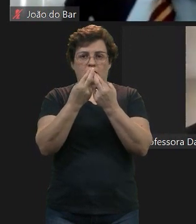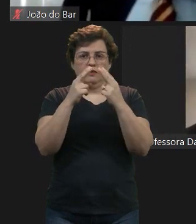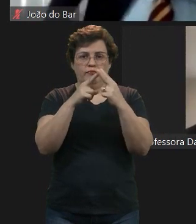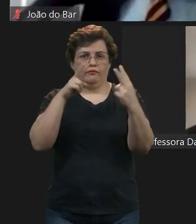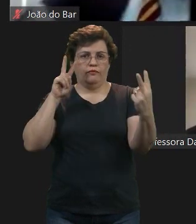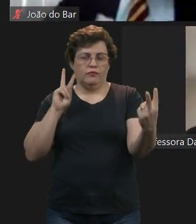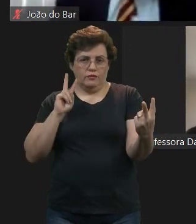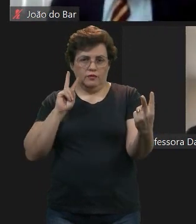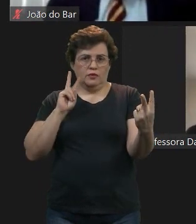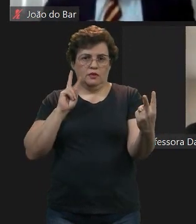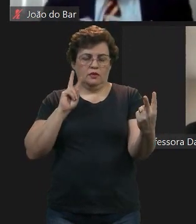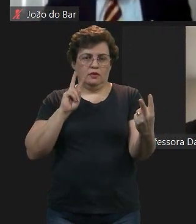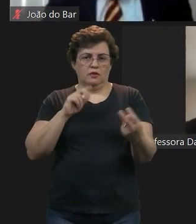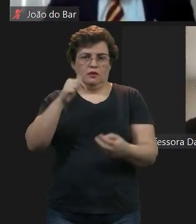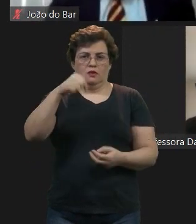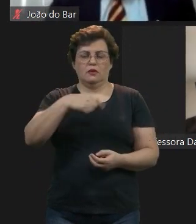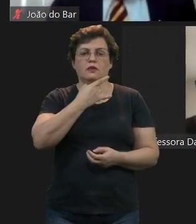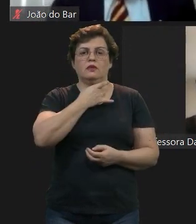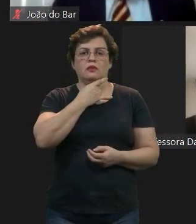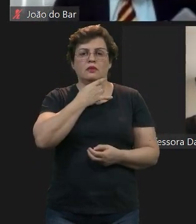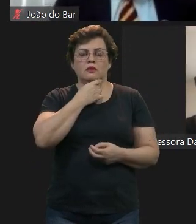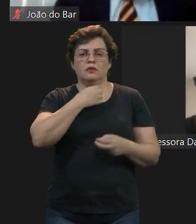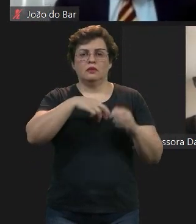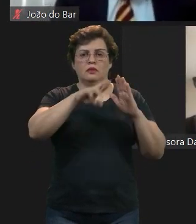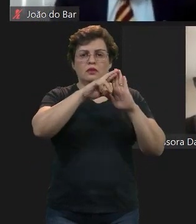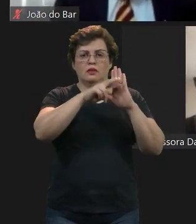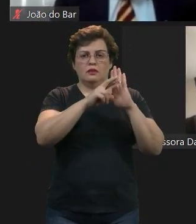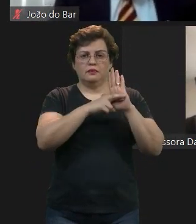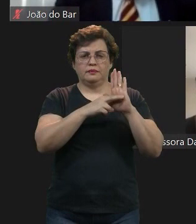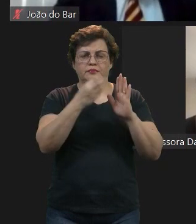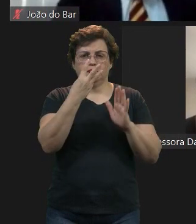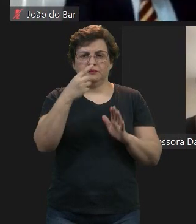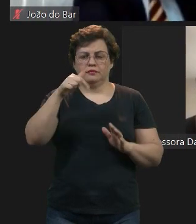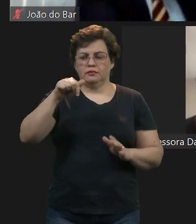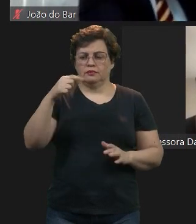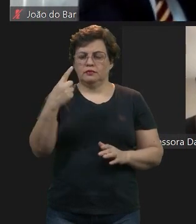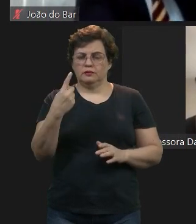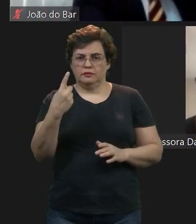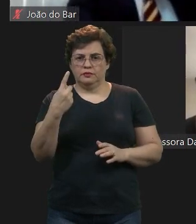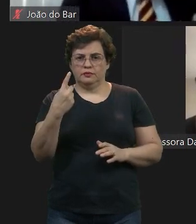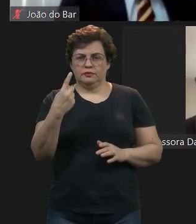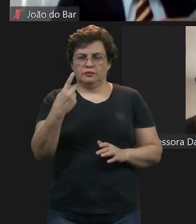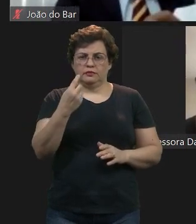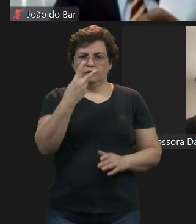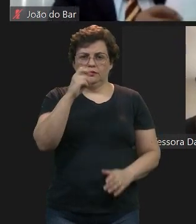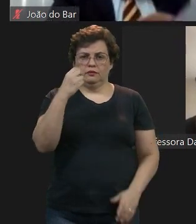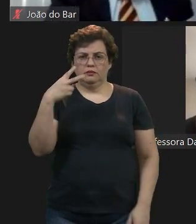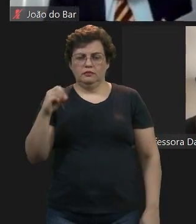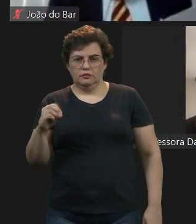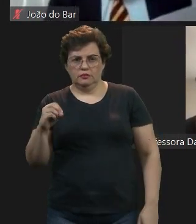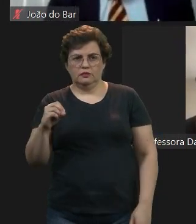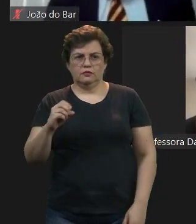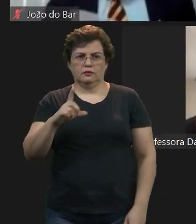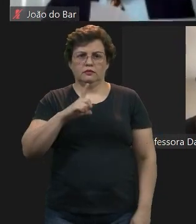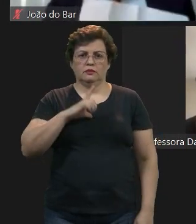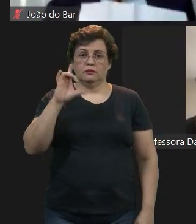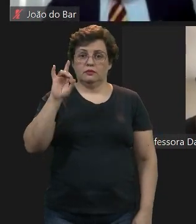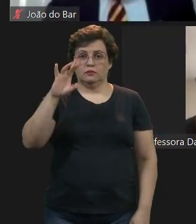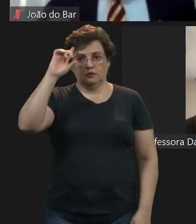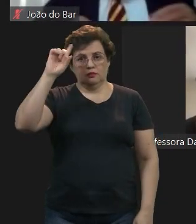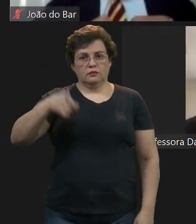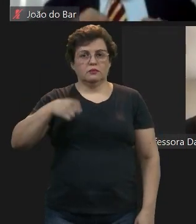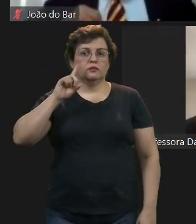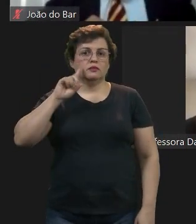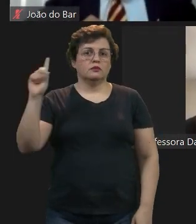de Marília, nos termos da resolução número 371, de 4 de maio de 2020. Teremos apenas a ordem do